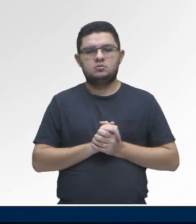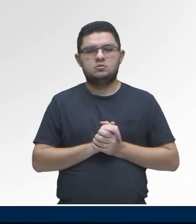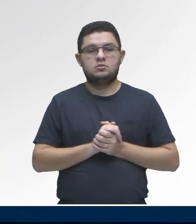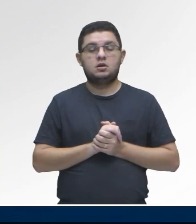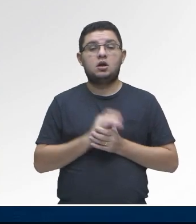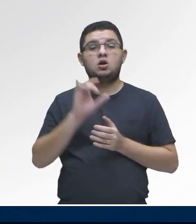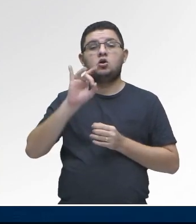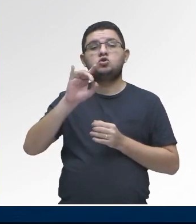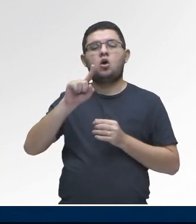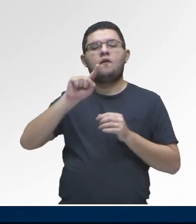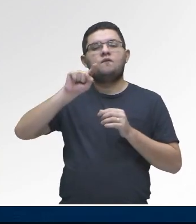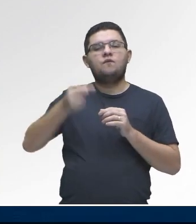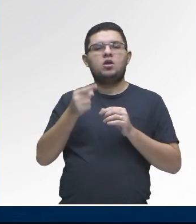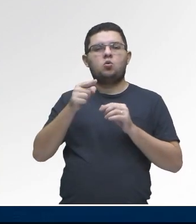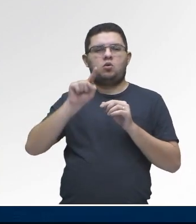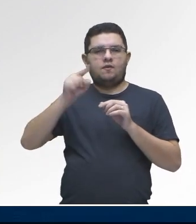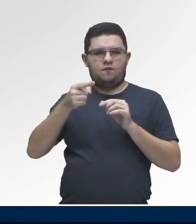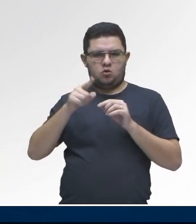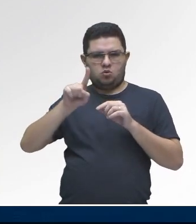cancela a vírgula,